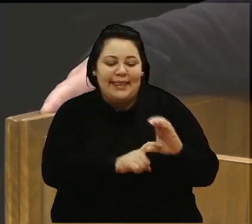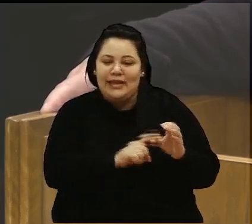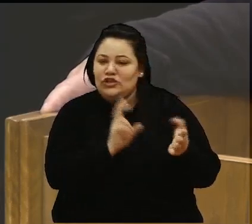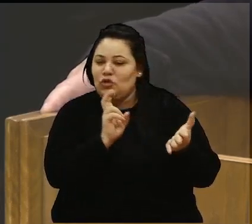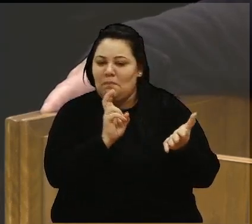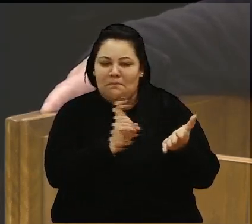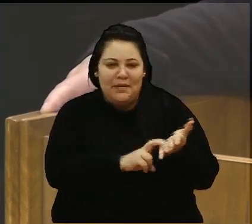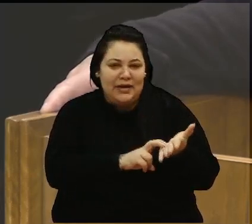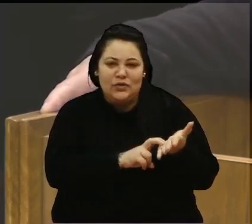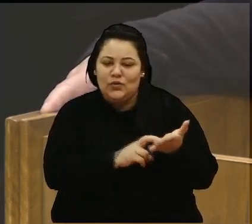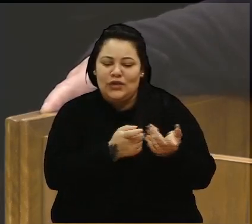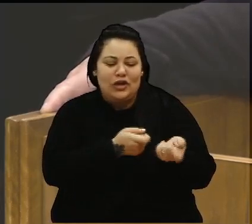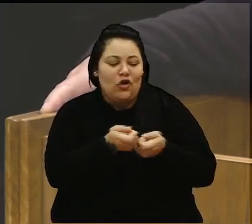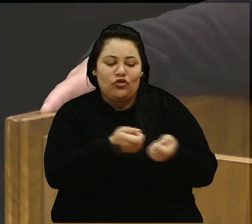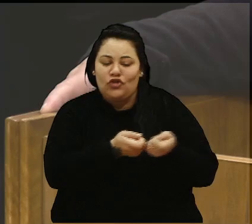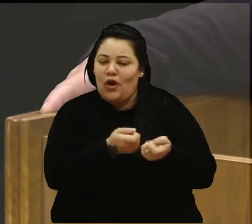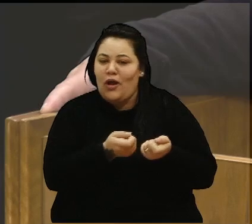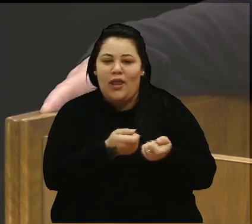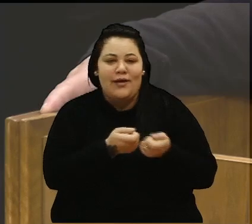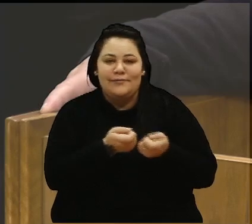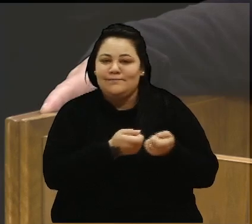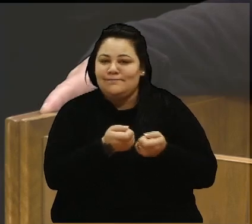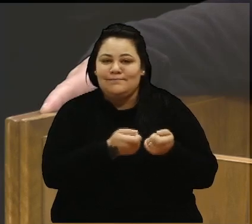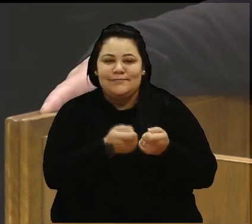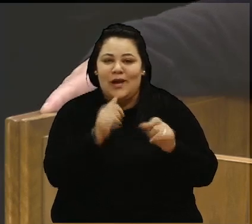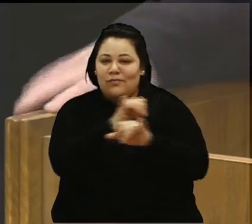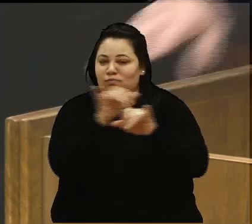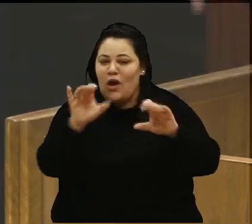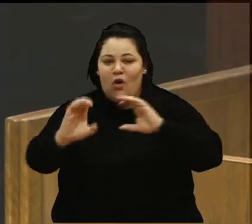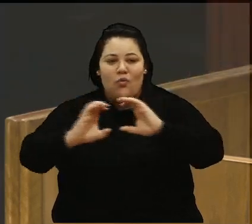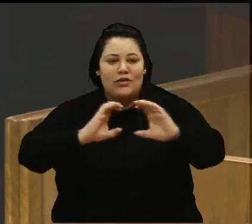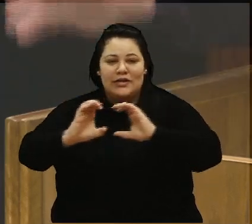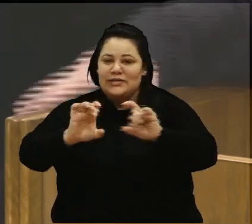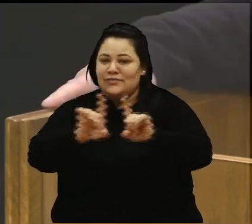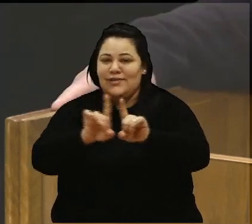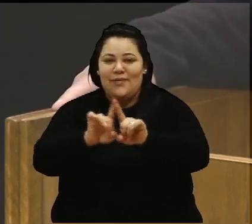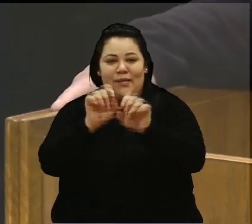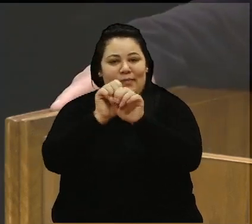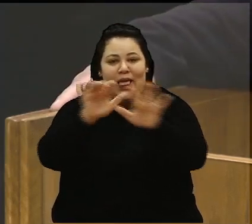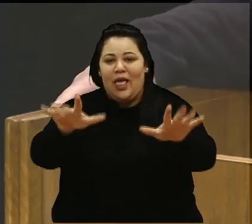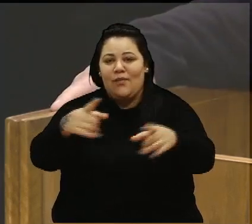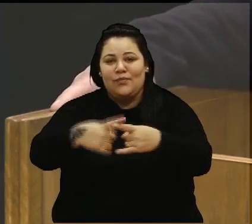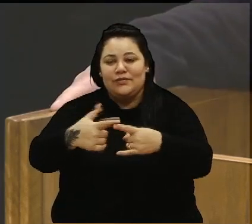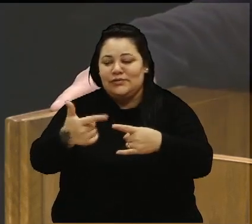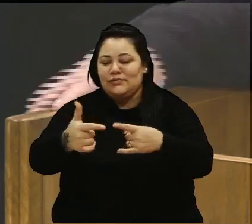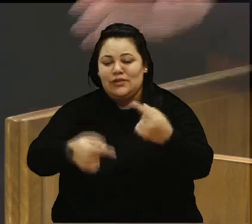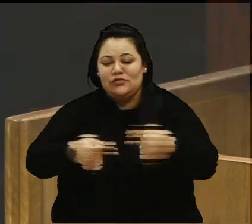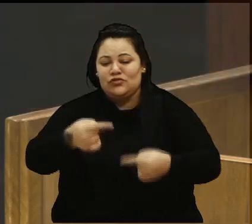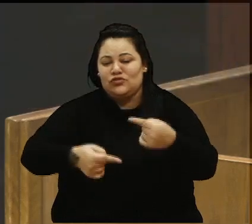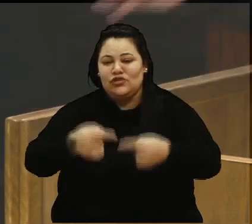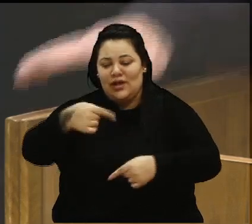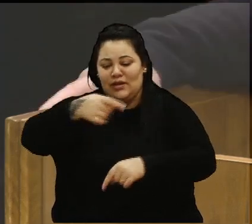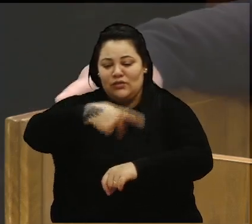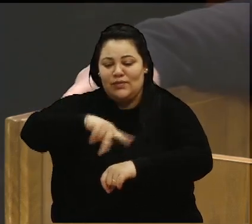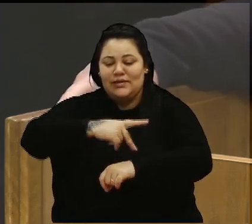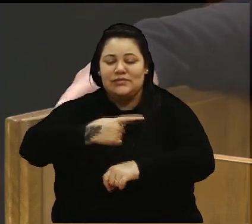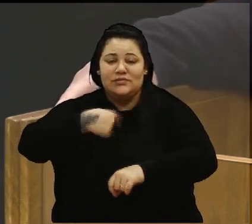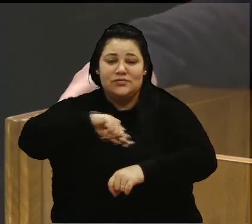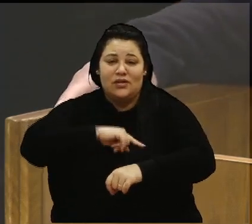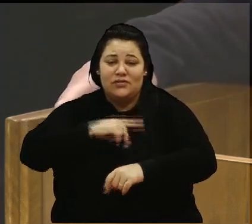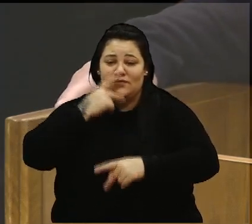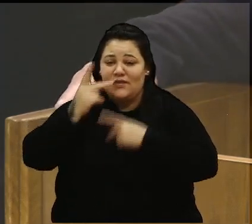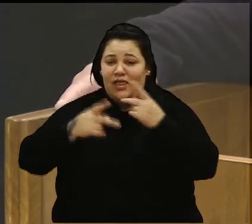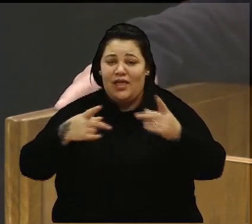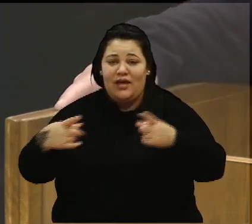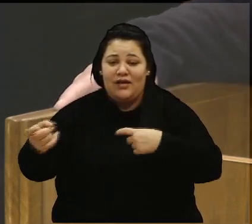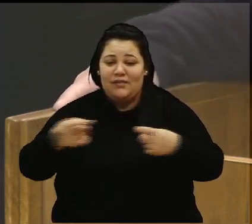que controlam a grande mídia brasileira e assim por diante. Então, tu não tem mais o que discutir nesse país. E aí nós vamos ficar aqui fazendo essa guerra